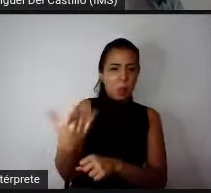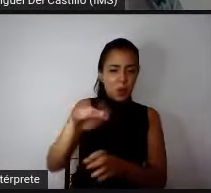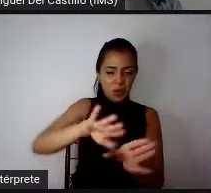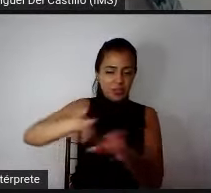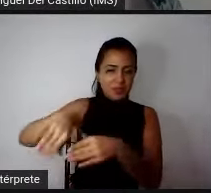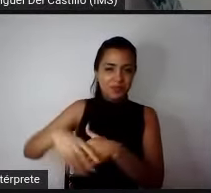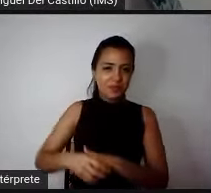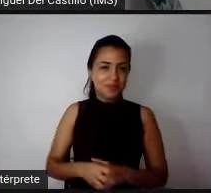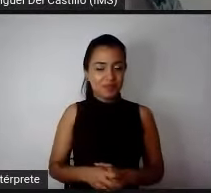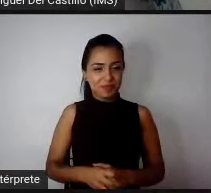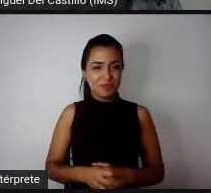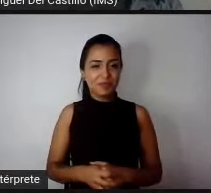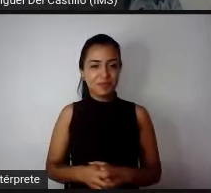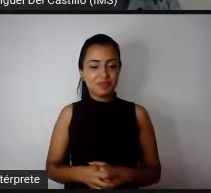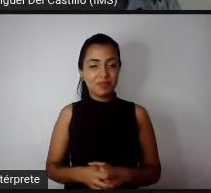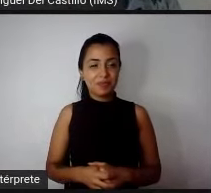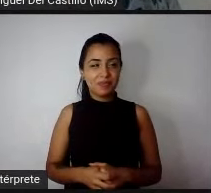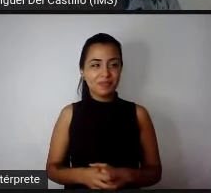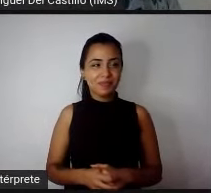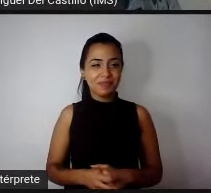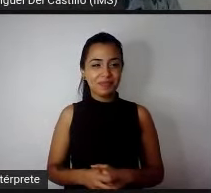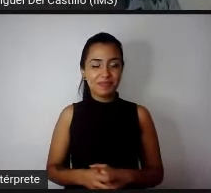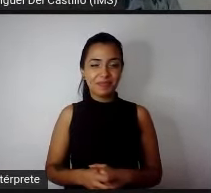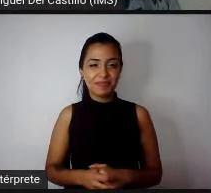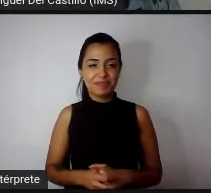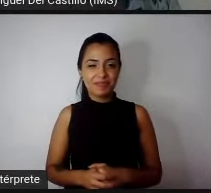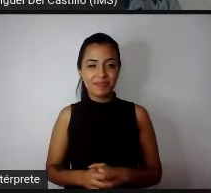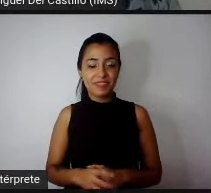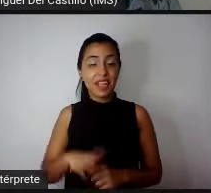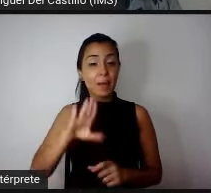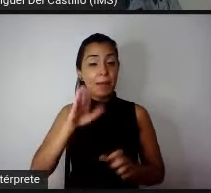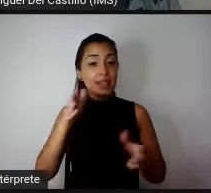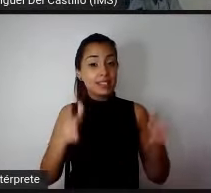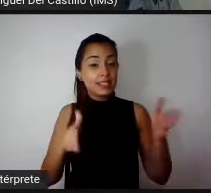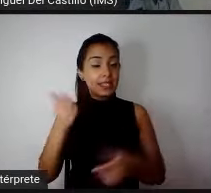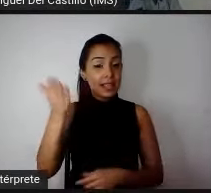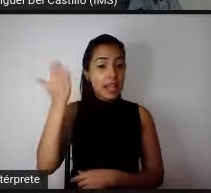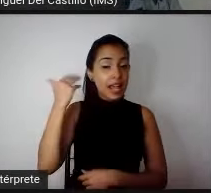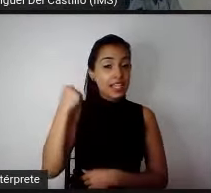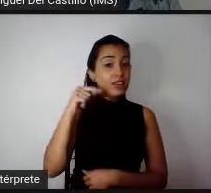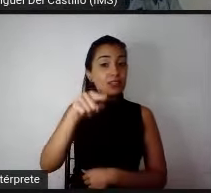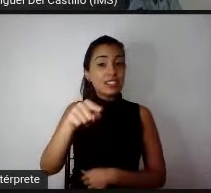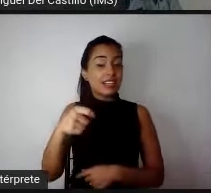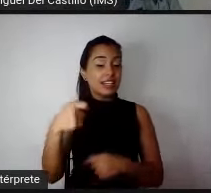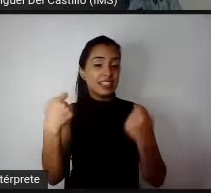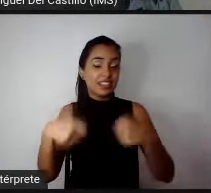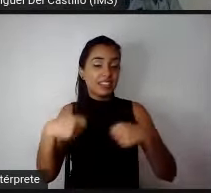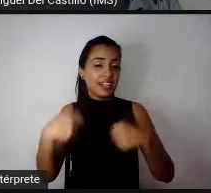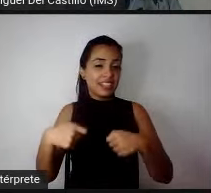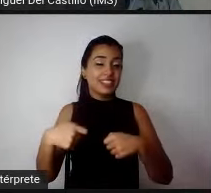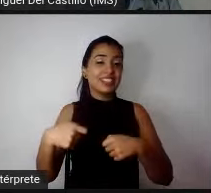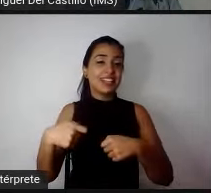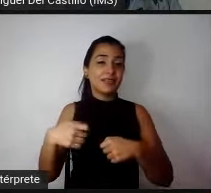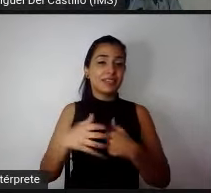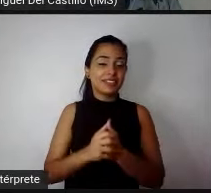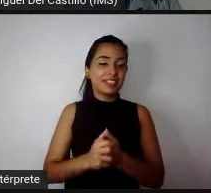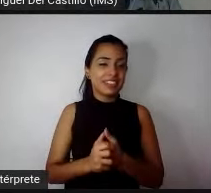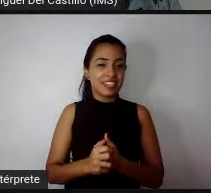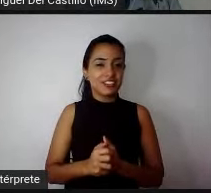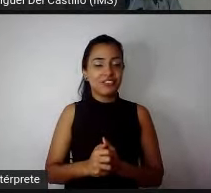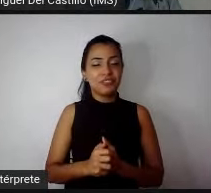podia passar, se formar, sem exatas e sem científicas. Não? Então, eu tinha